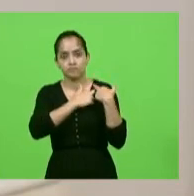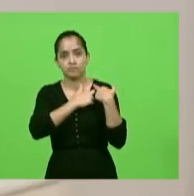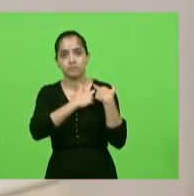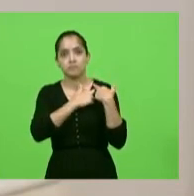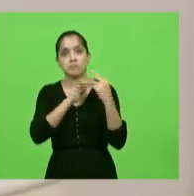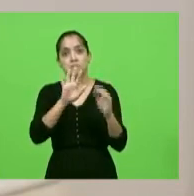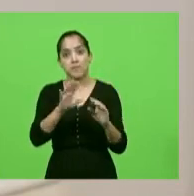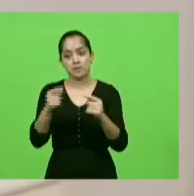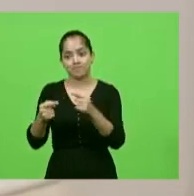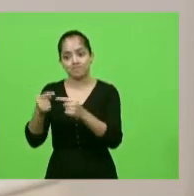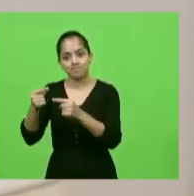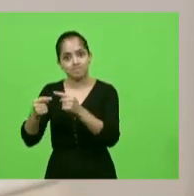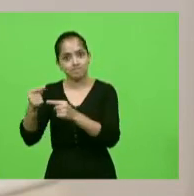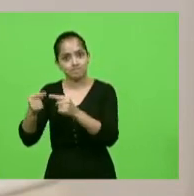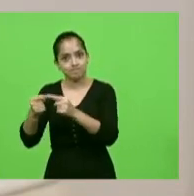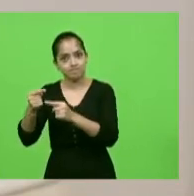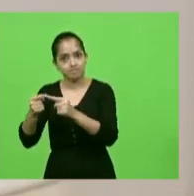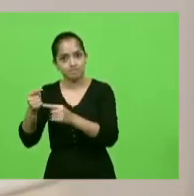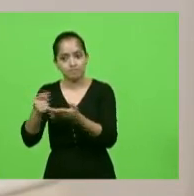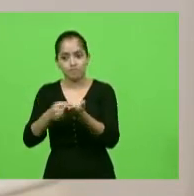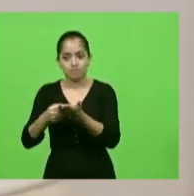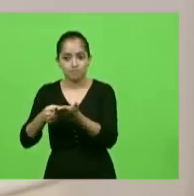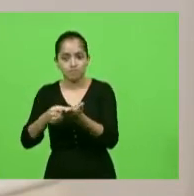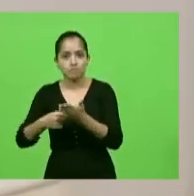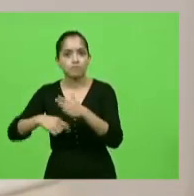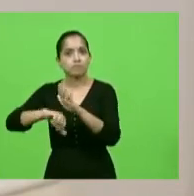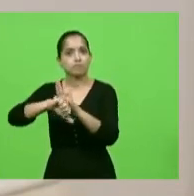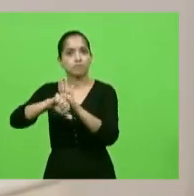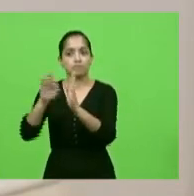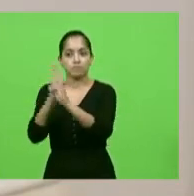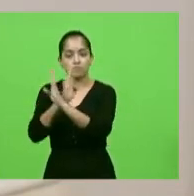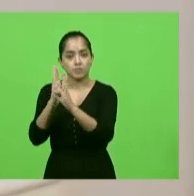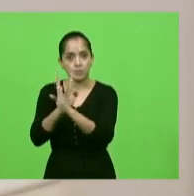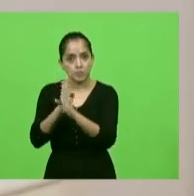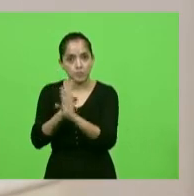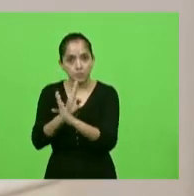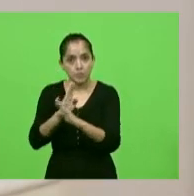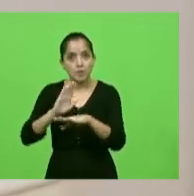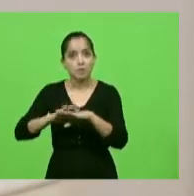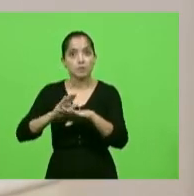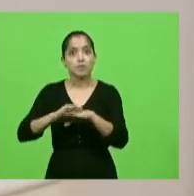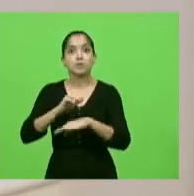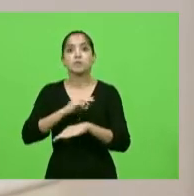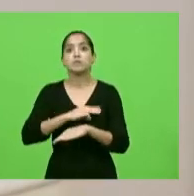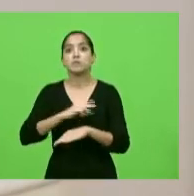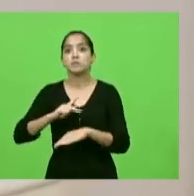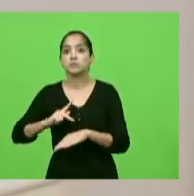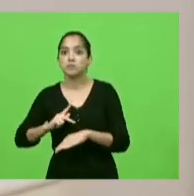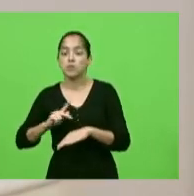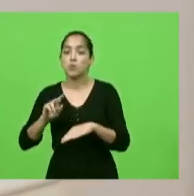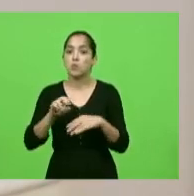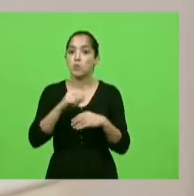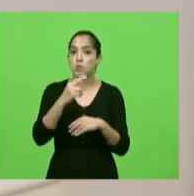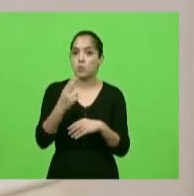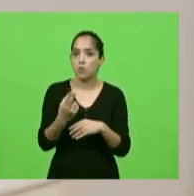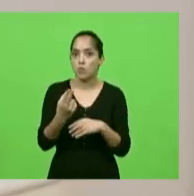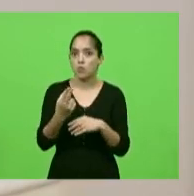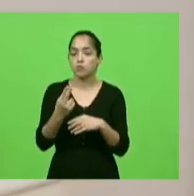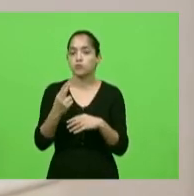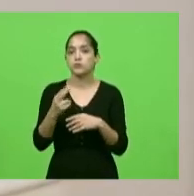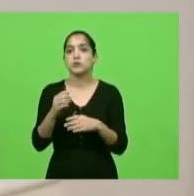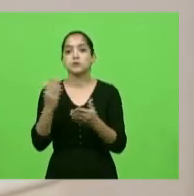com o eventual conluio na prática do crime sob investigação pelo Ministério Público Estadual, ou então objeto do